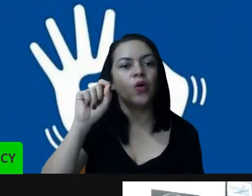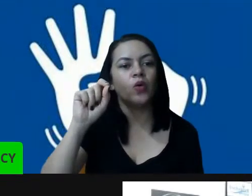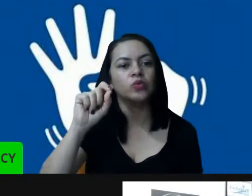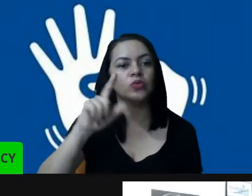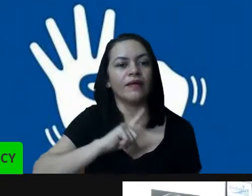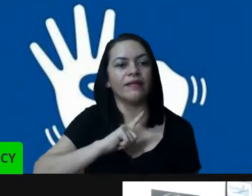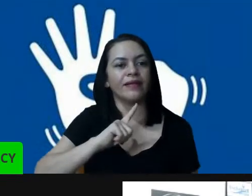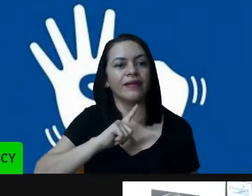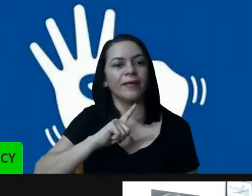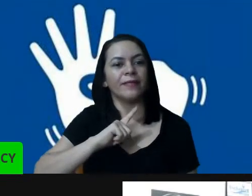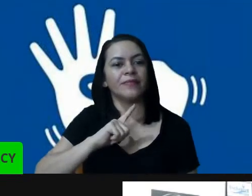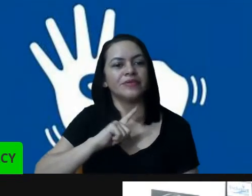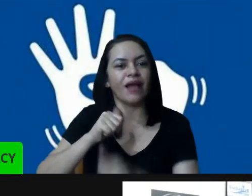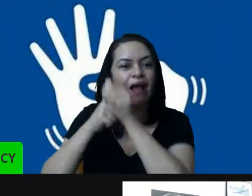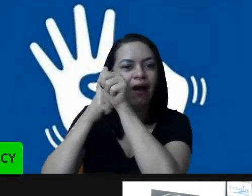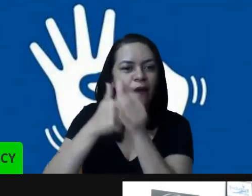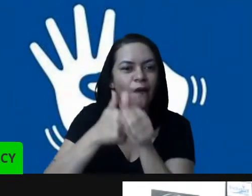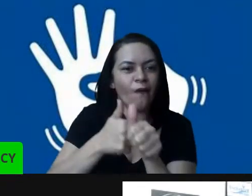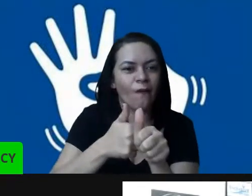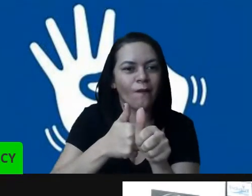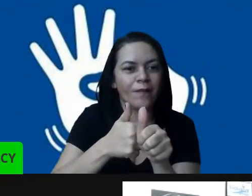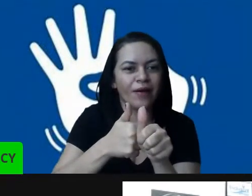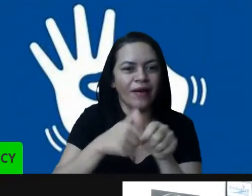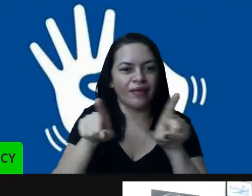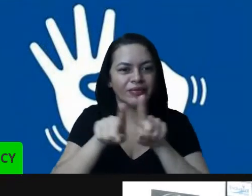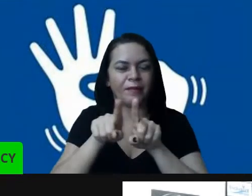tem também acompanhado